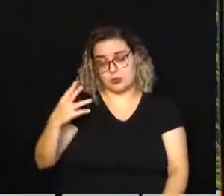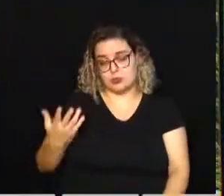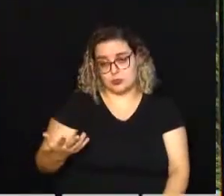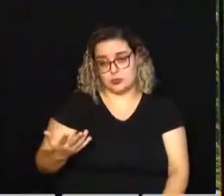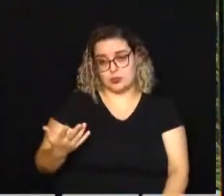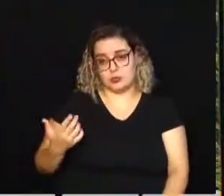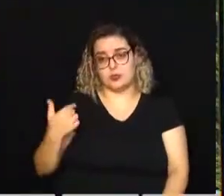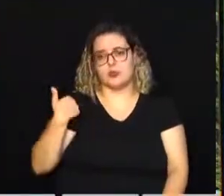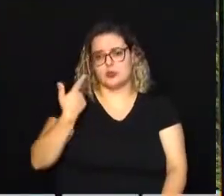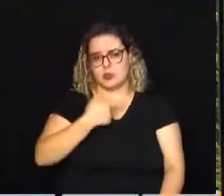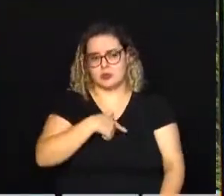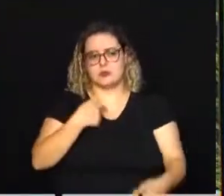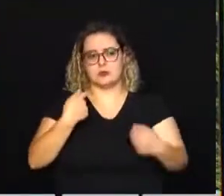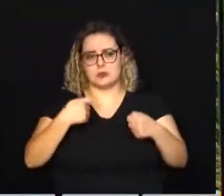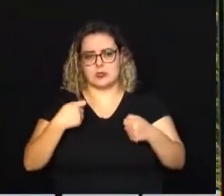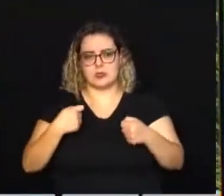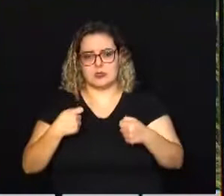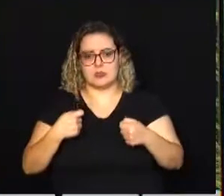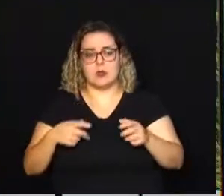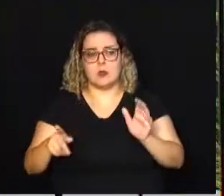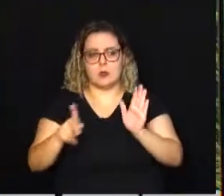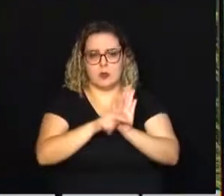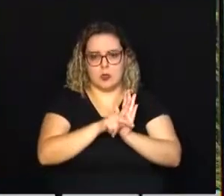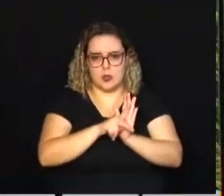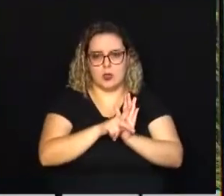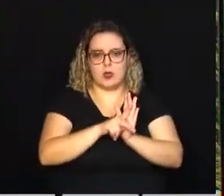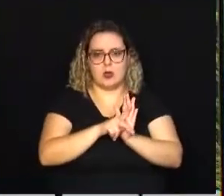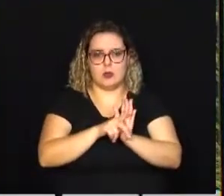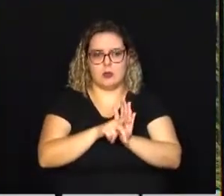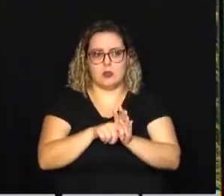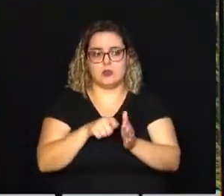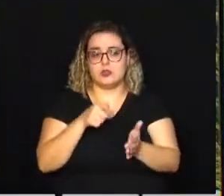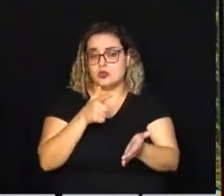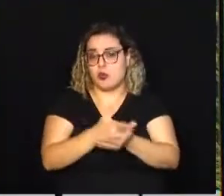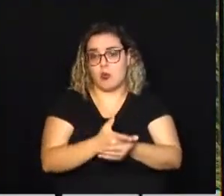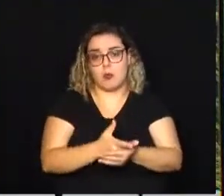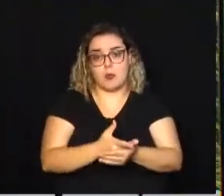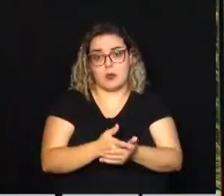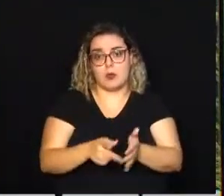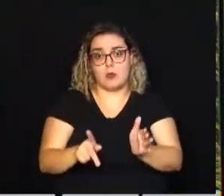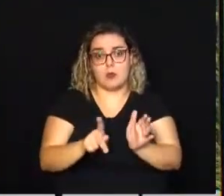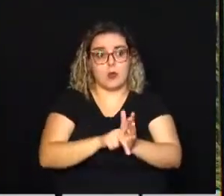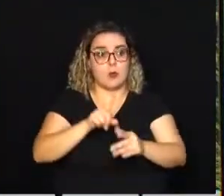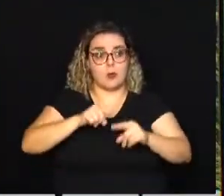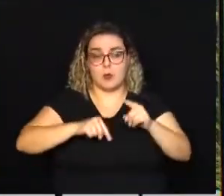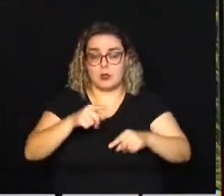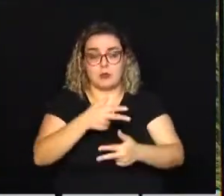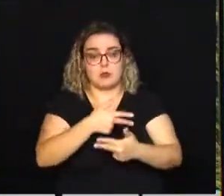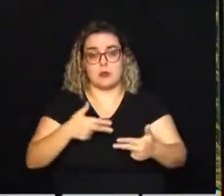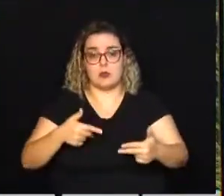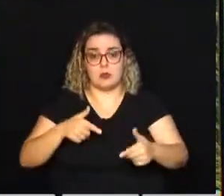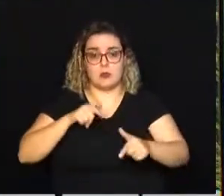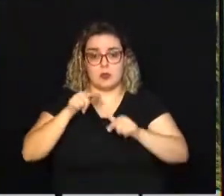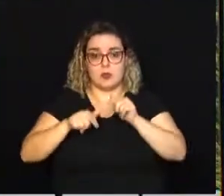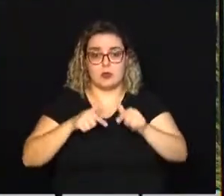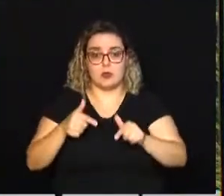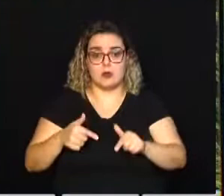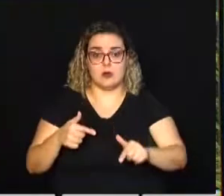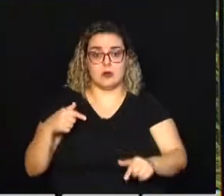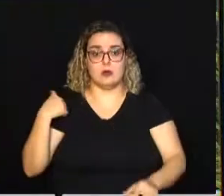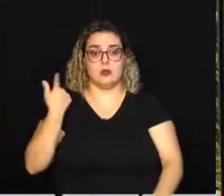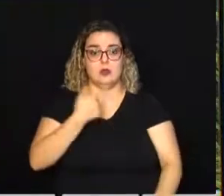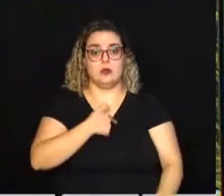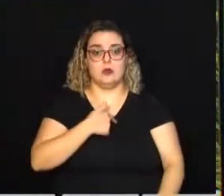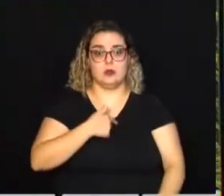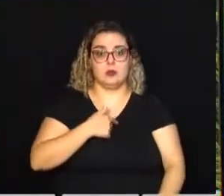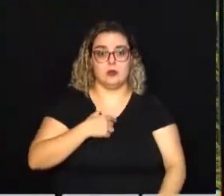também tivemos que fazer isso. Então, é uma discussão também de condição de trabalho. Então, nós ficamos aqui entre nós, brigando, por